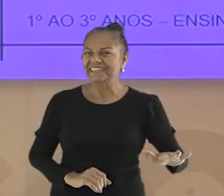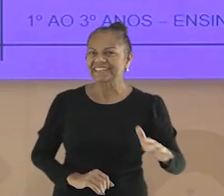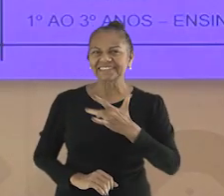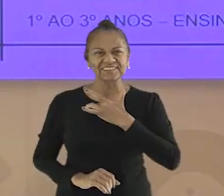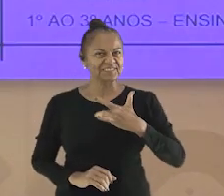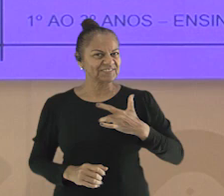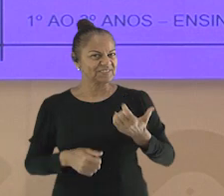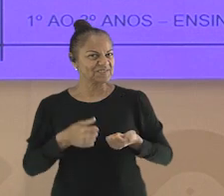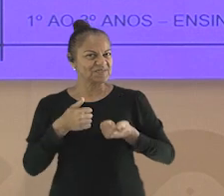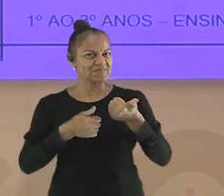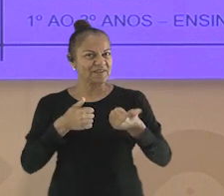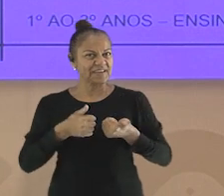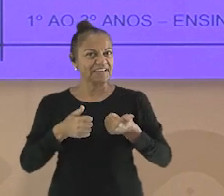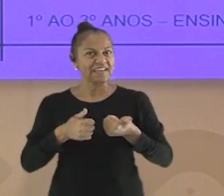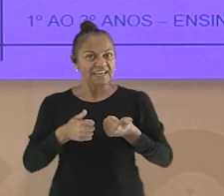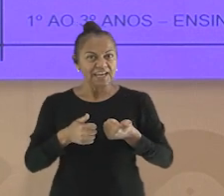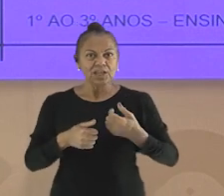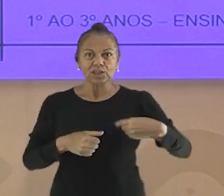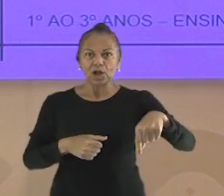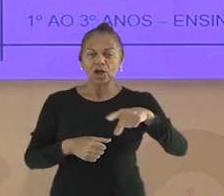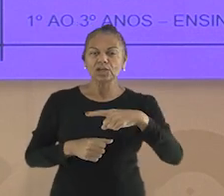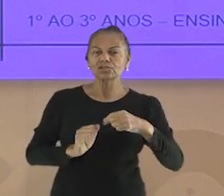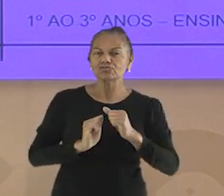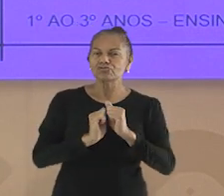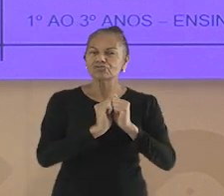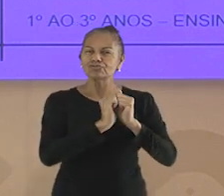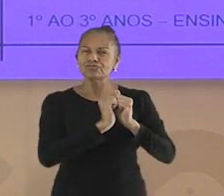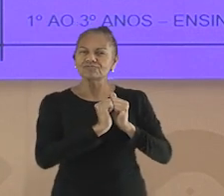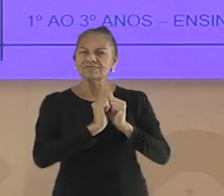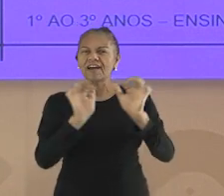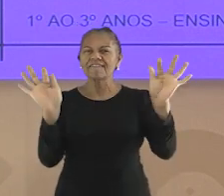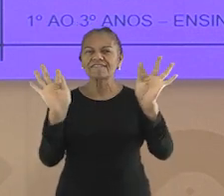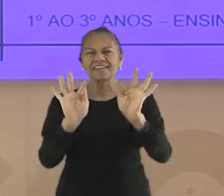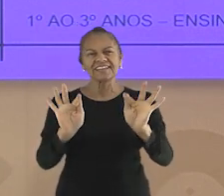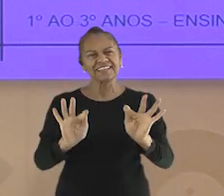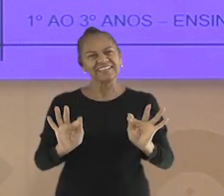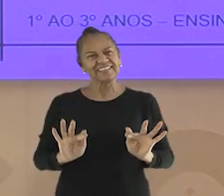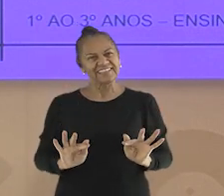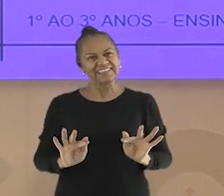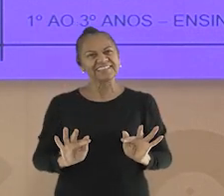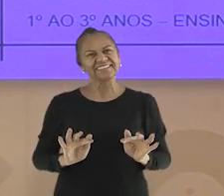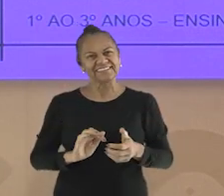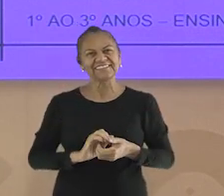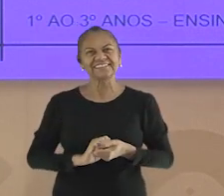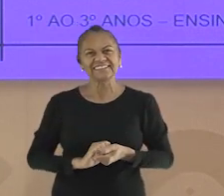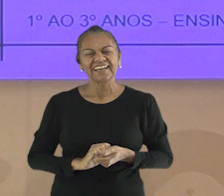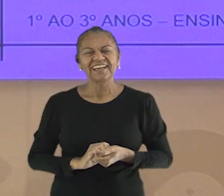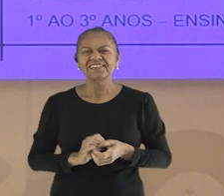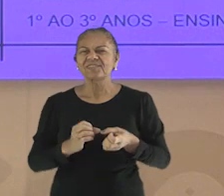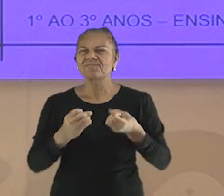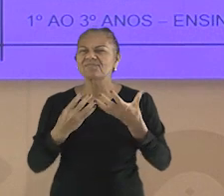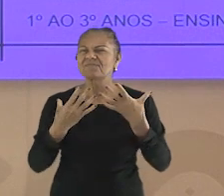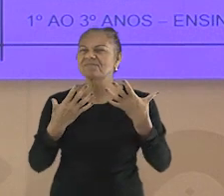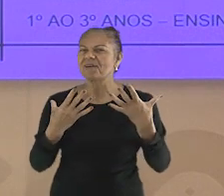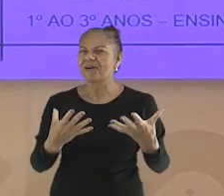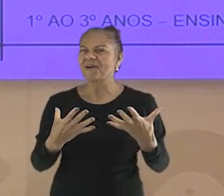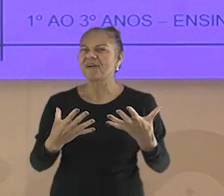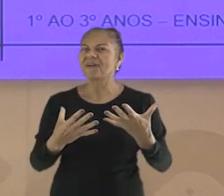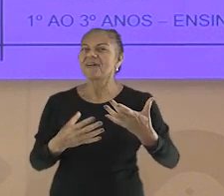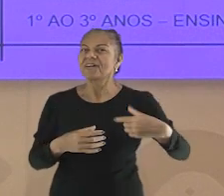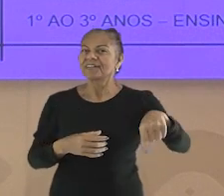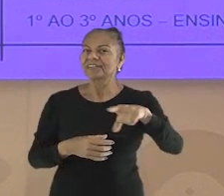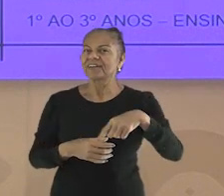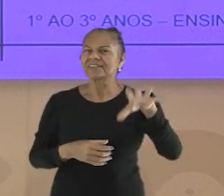crianças, como vocês estão? Estamos muito felizes em estar conectados com vocês através da TV. Será muito divertido e